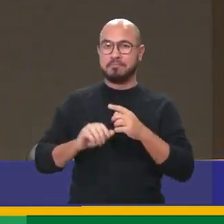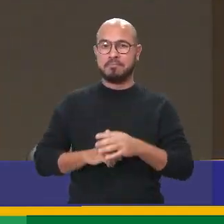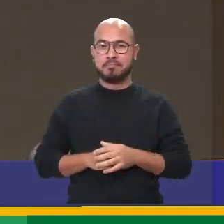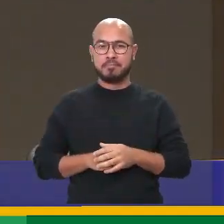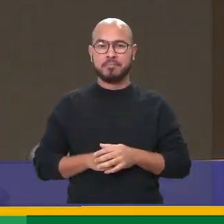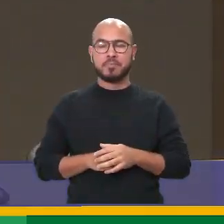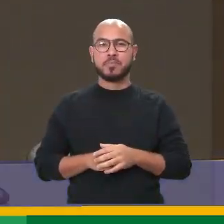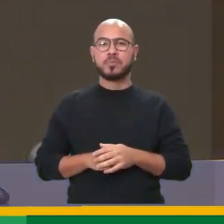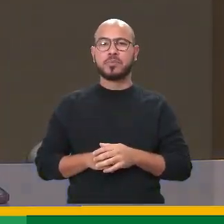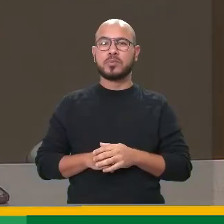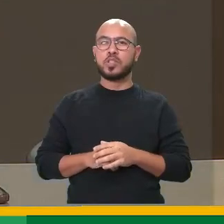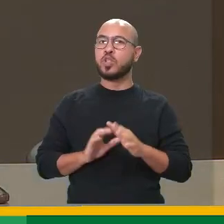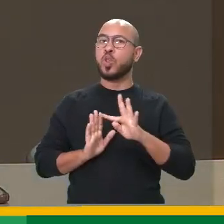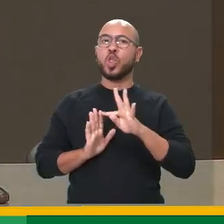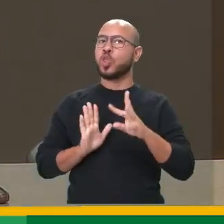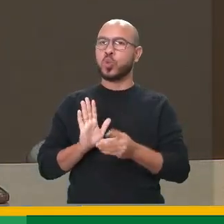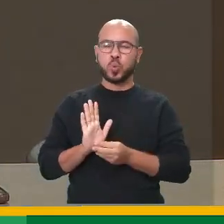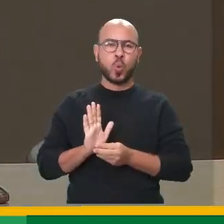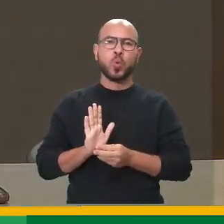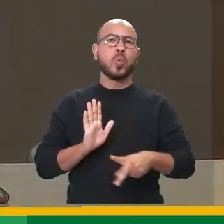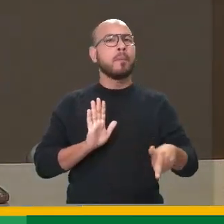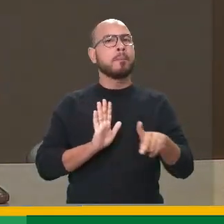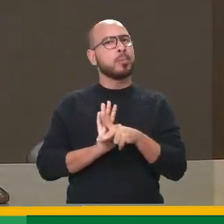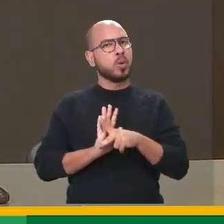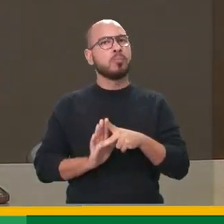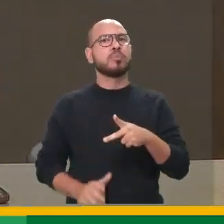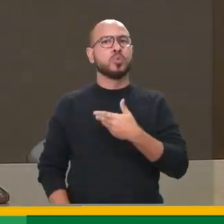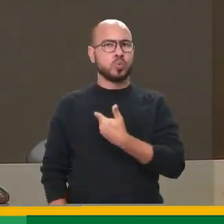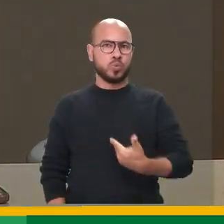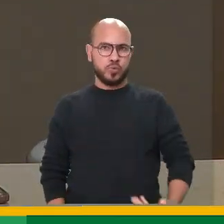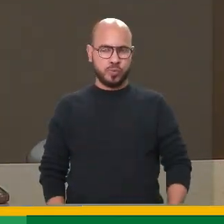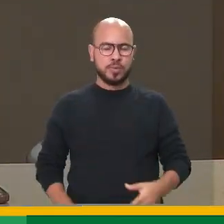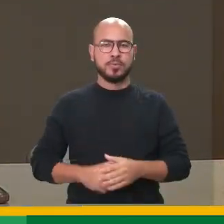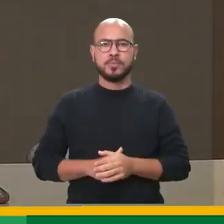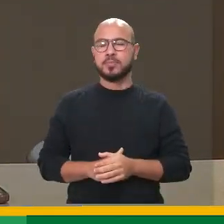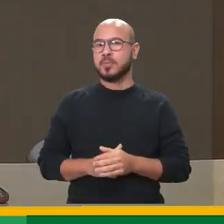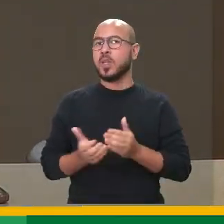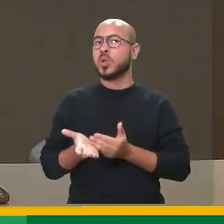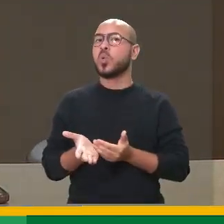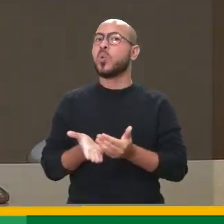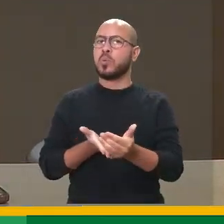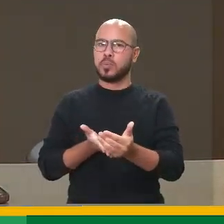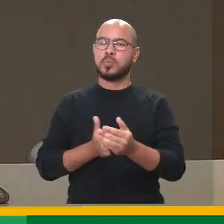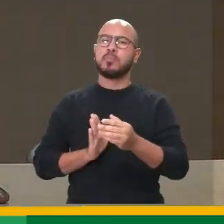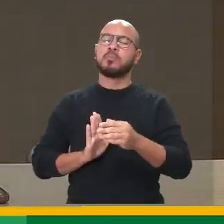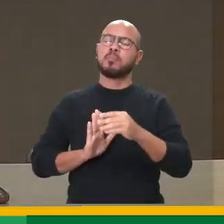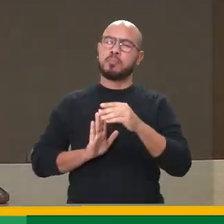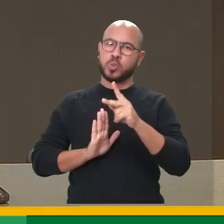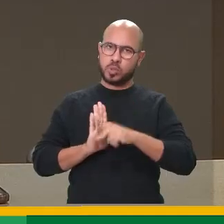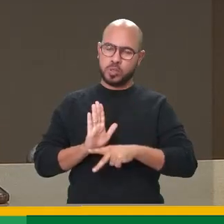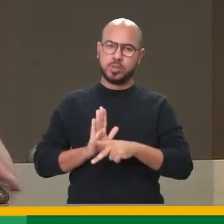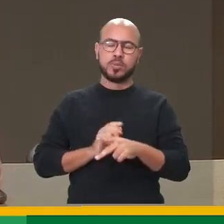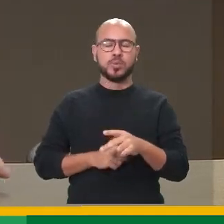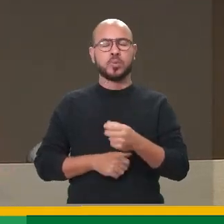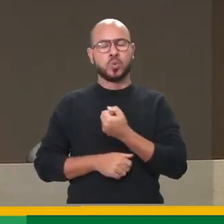eles de origem do Governo do Estado de Goiás iniciando pelo processo número